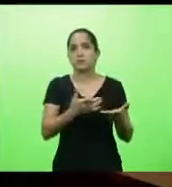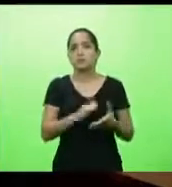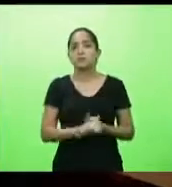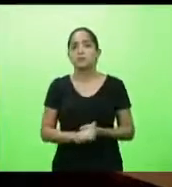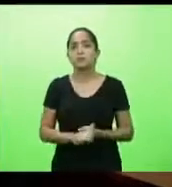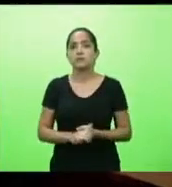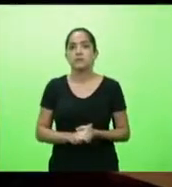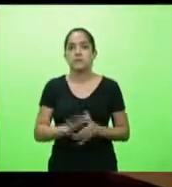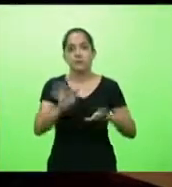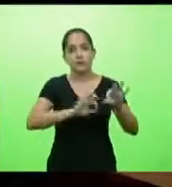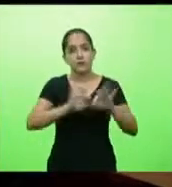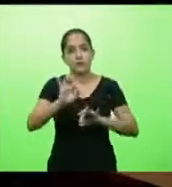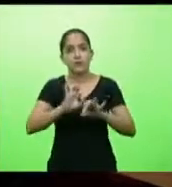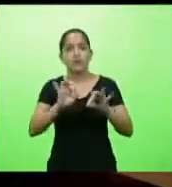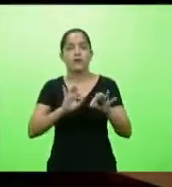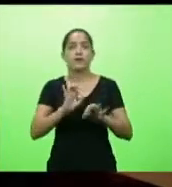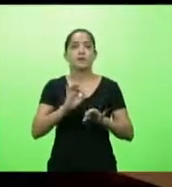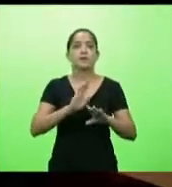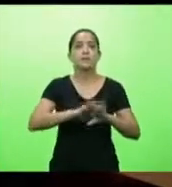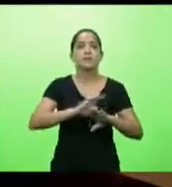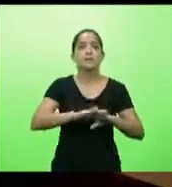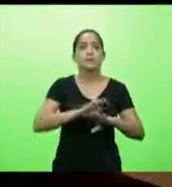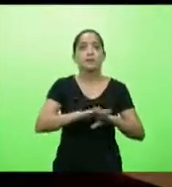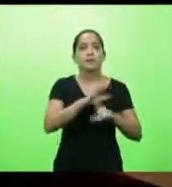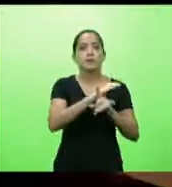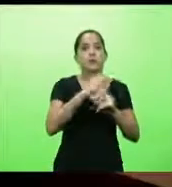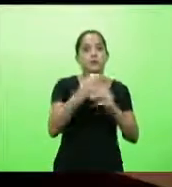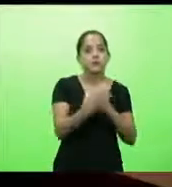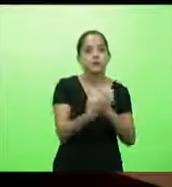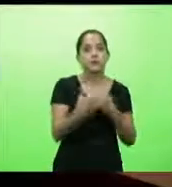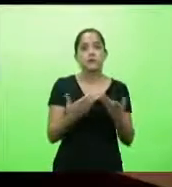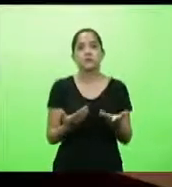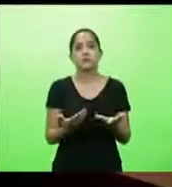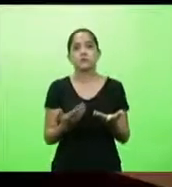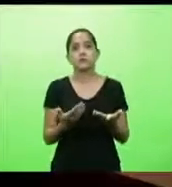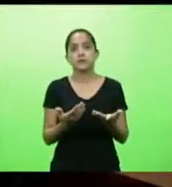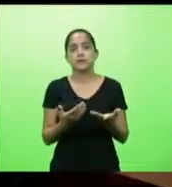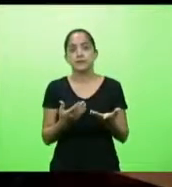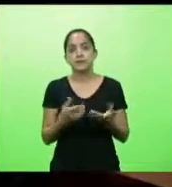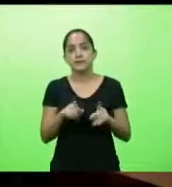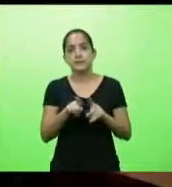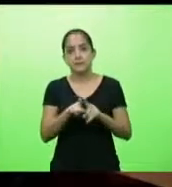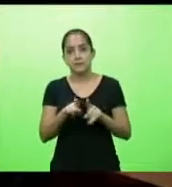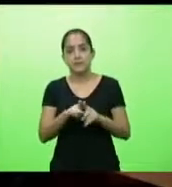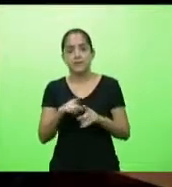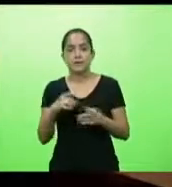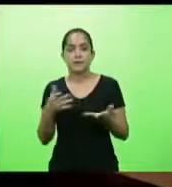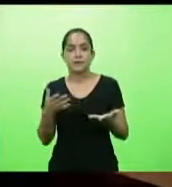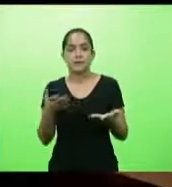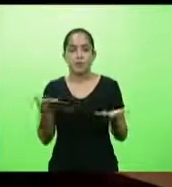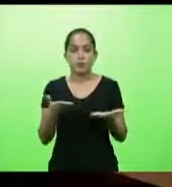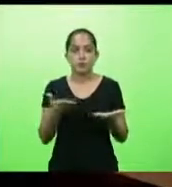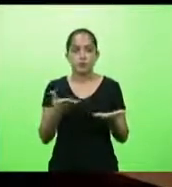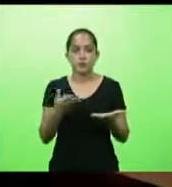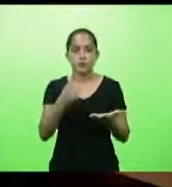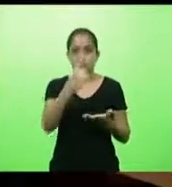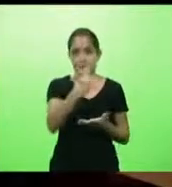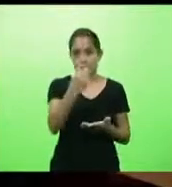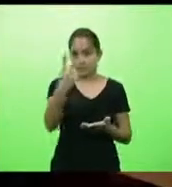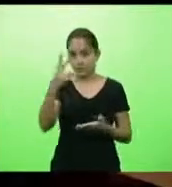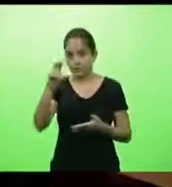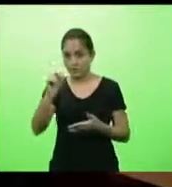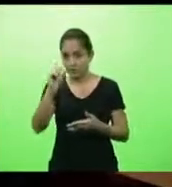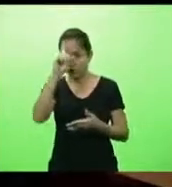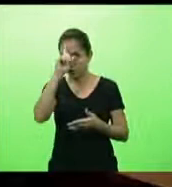comunidade e sendo colocado à disposição. Assim como ele, nós temos hoje 120